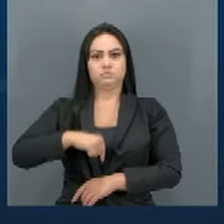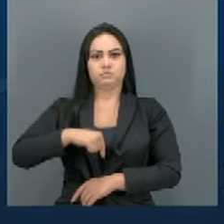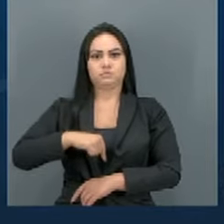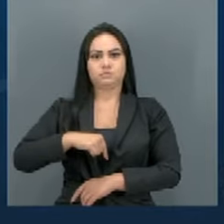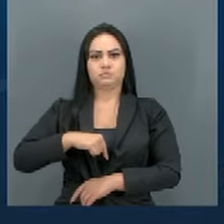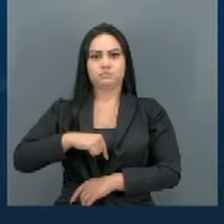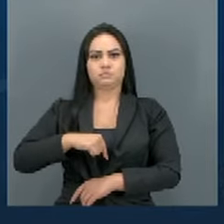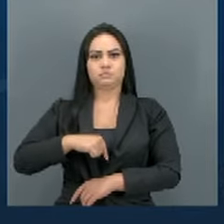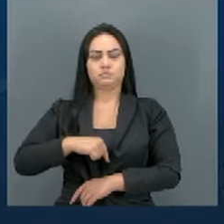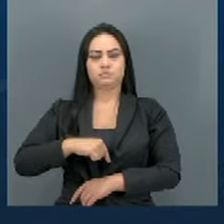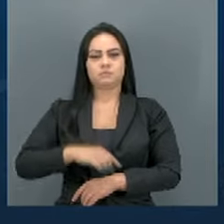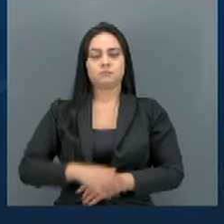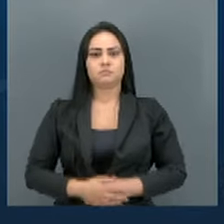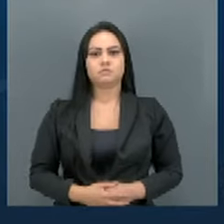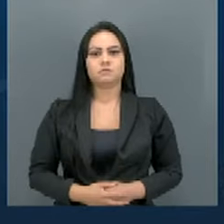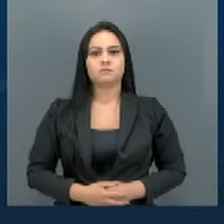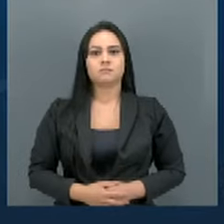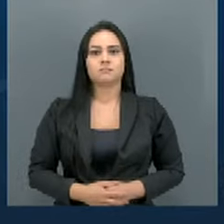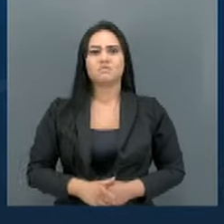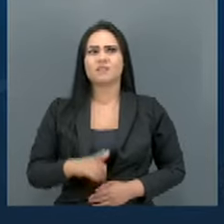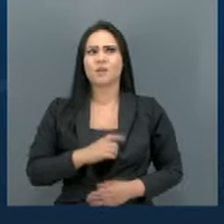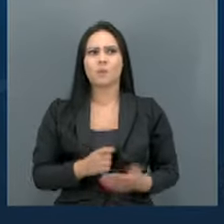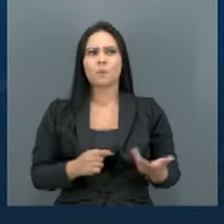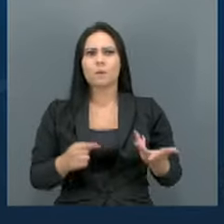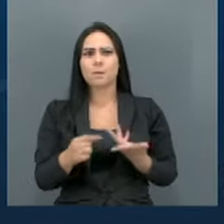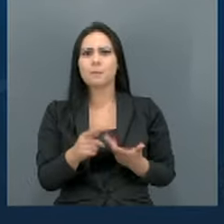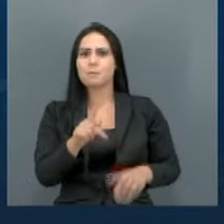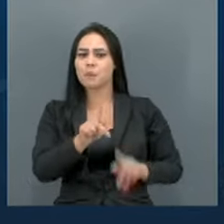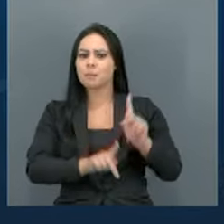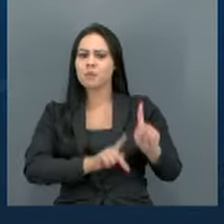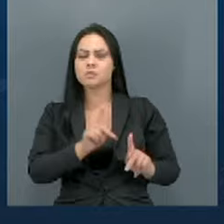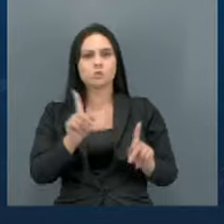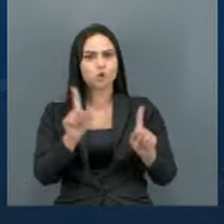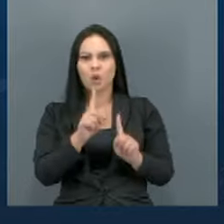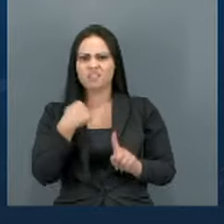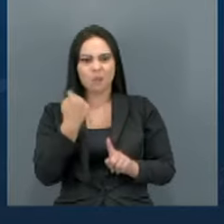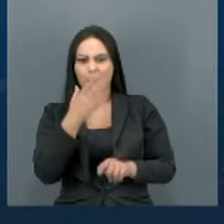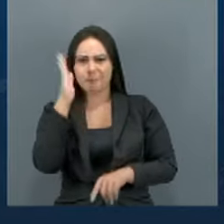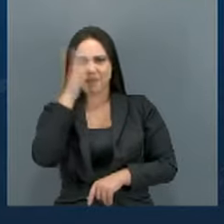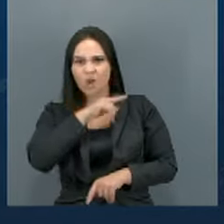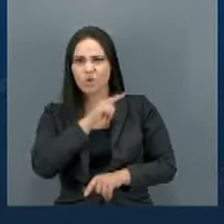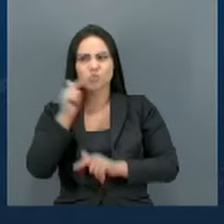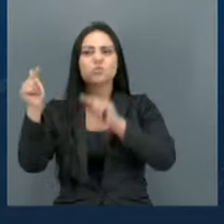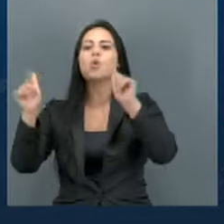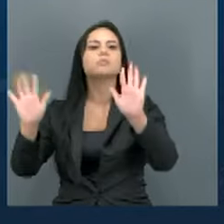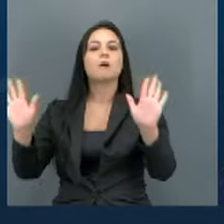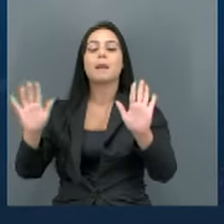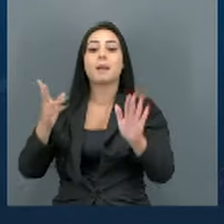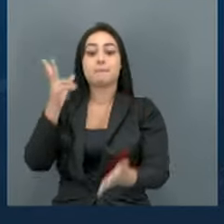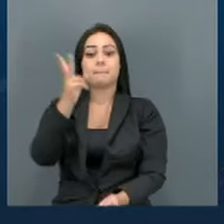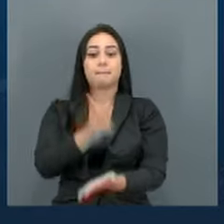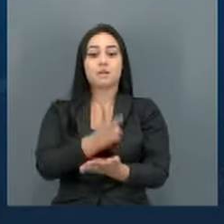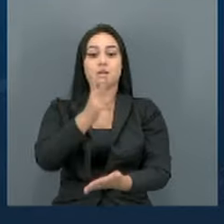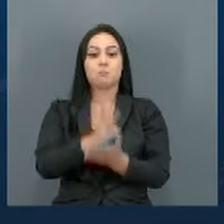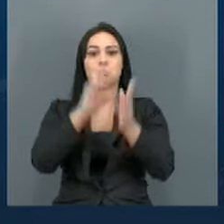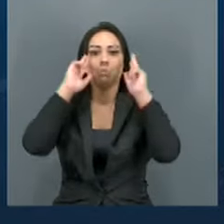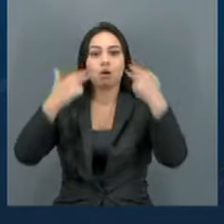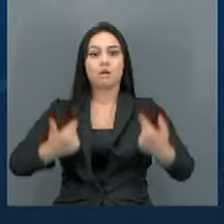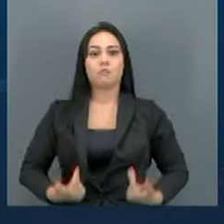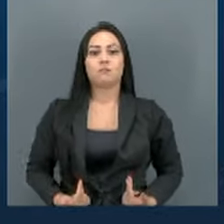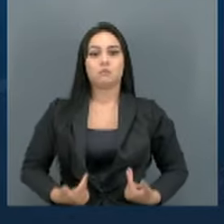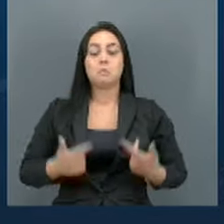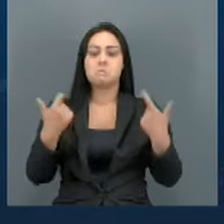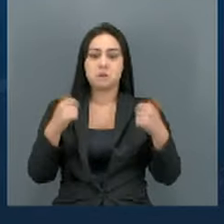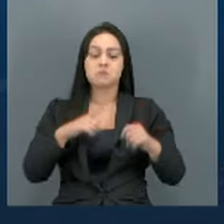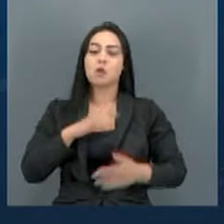veja nós igual vocês é a outra população, porque não somos pior do que os outros, não, somos a mesma pessoa, precisamos da